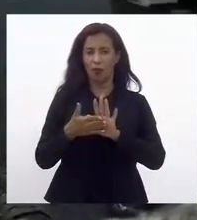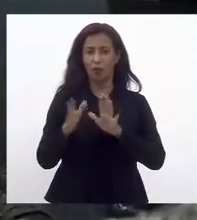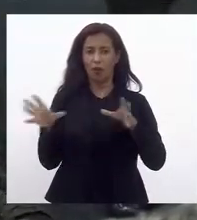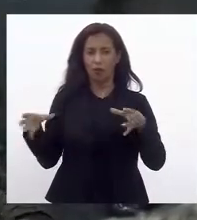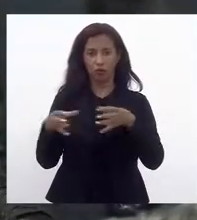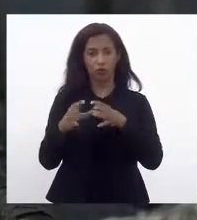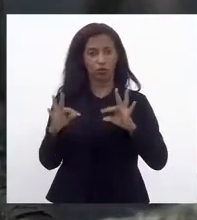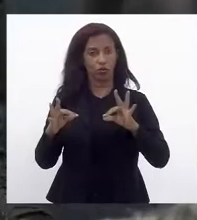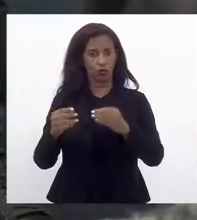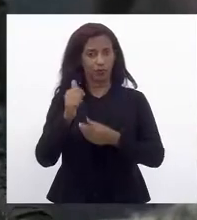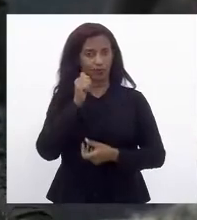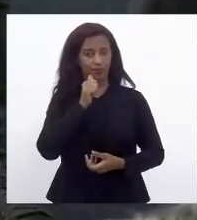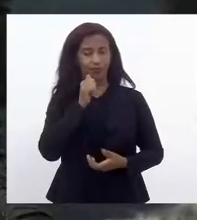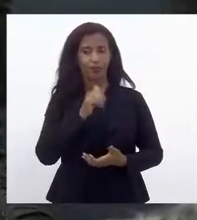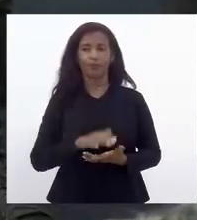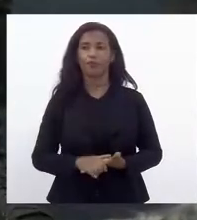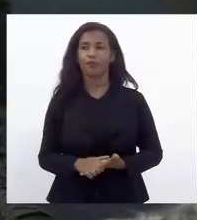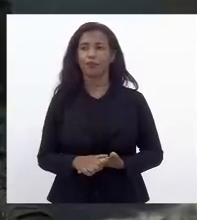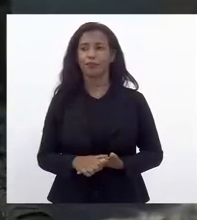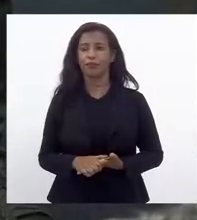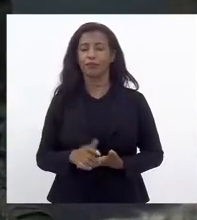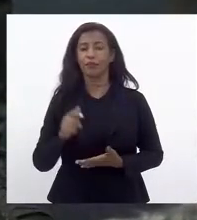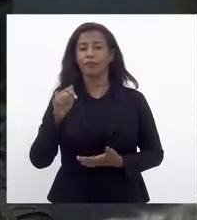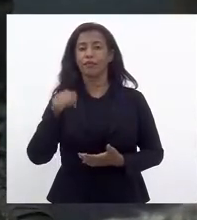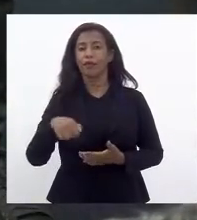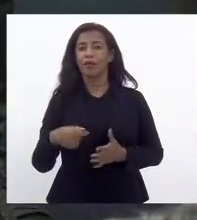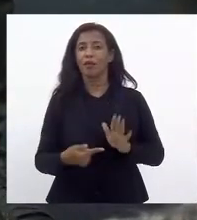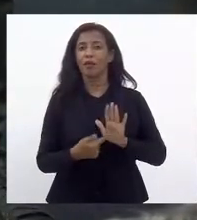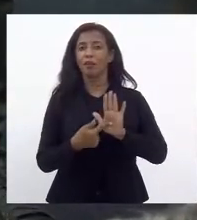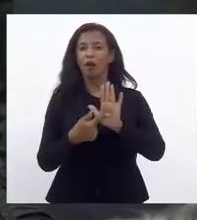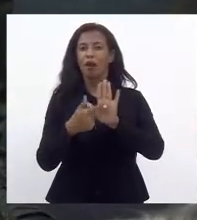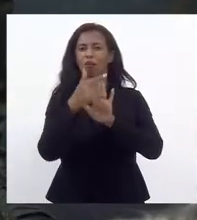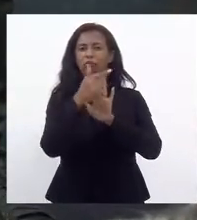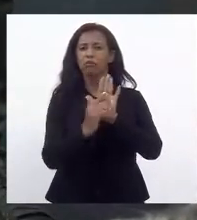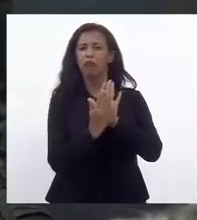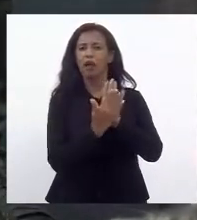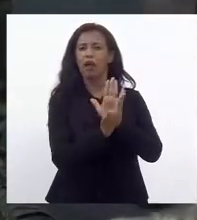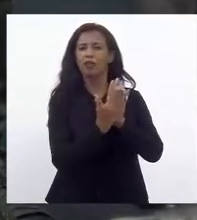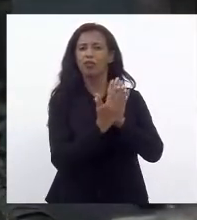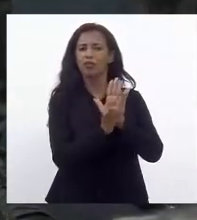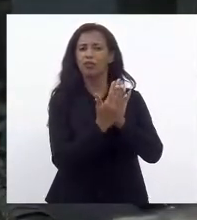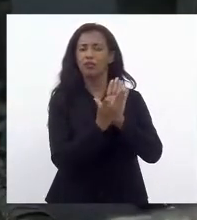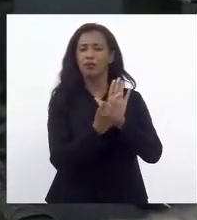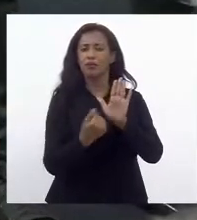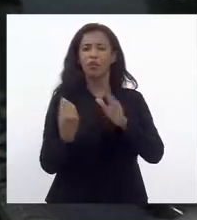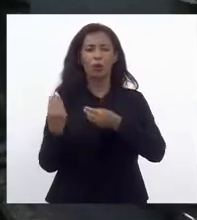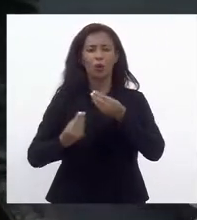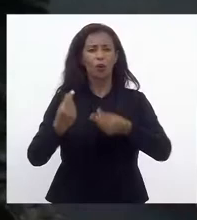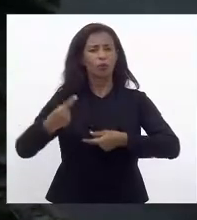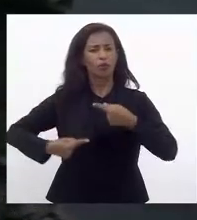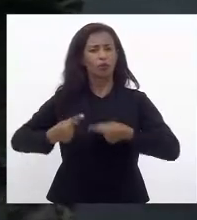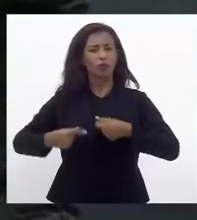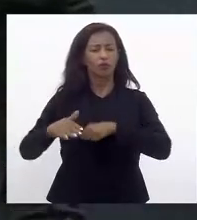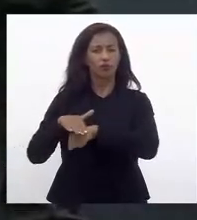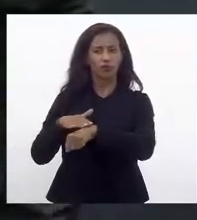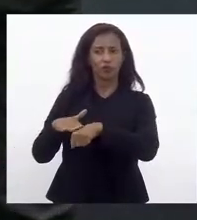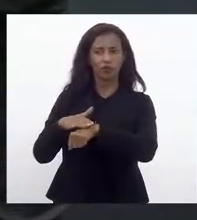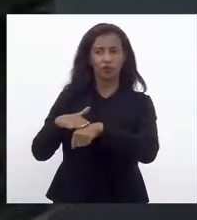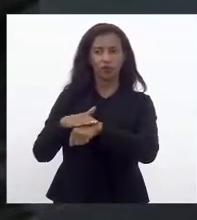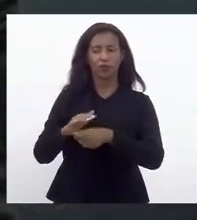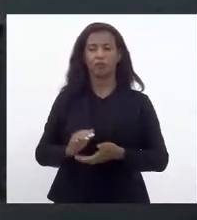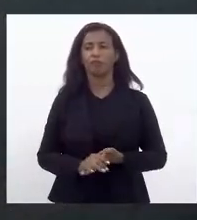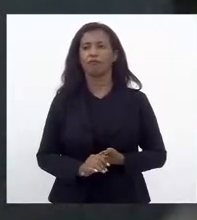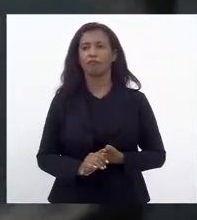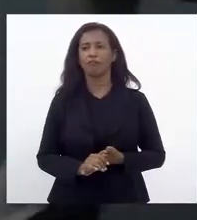das deputadas. E aqui trazer, presidente, essa cartilha. Como a gente já vem discutindo e conversando,